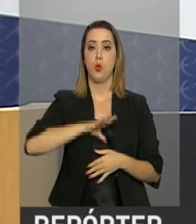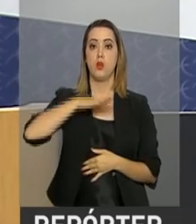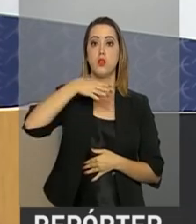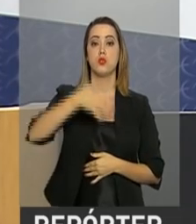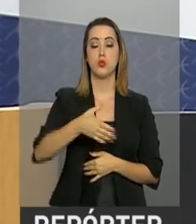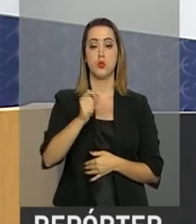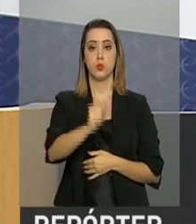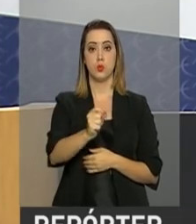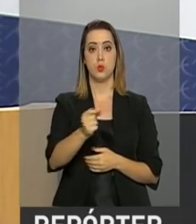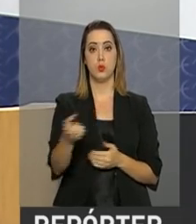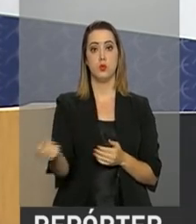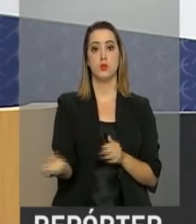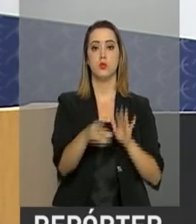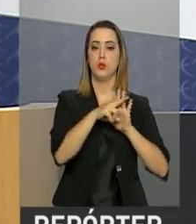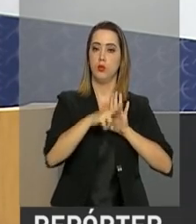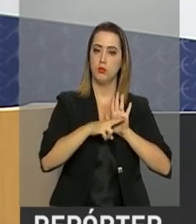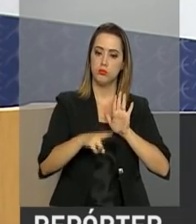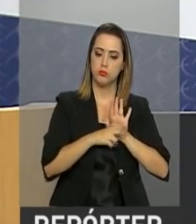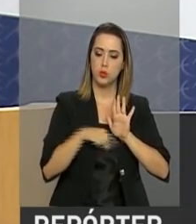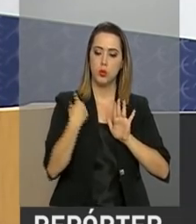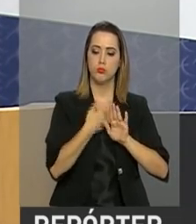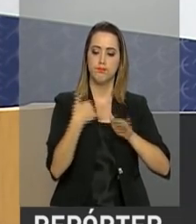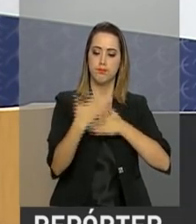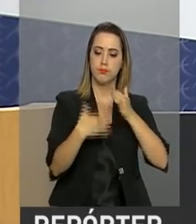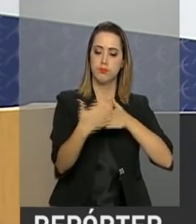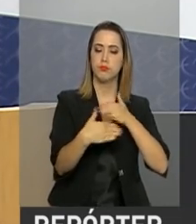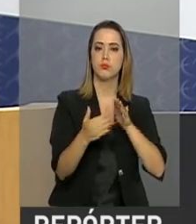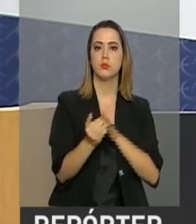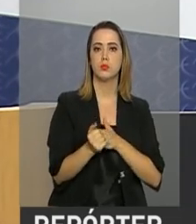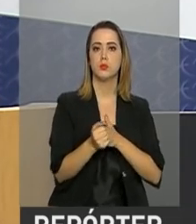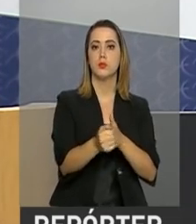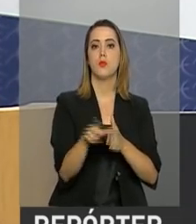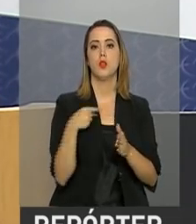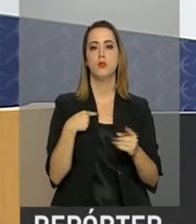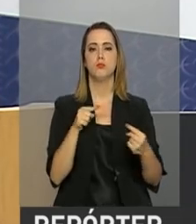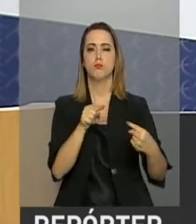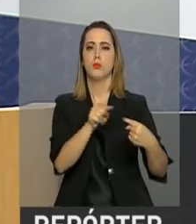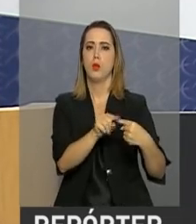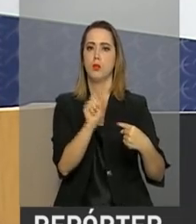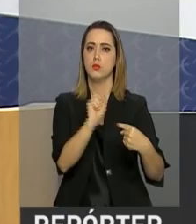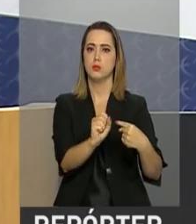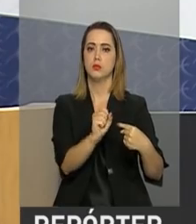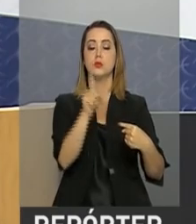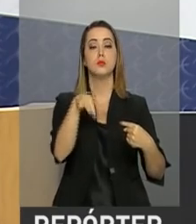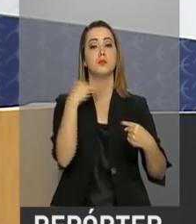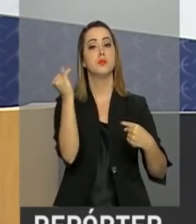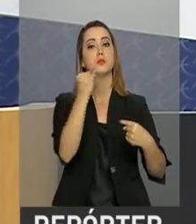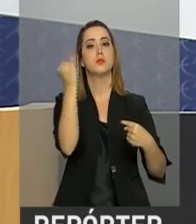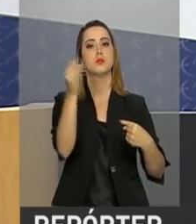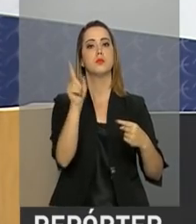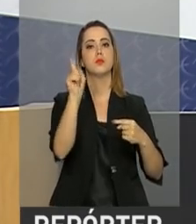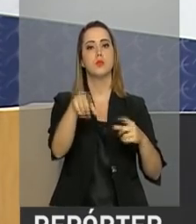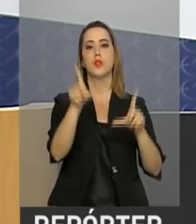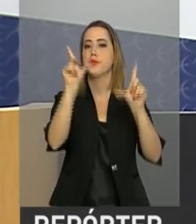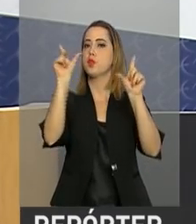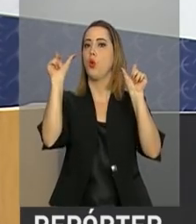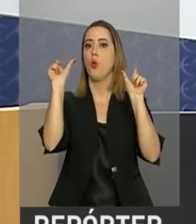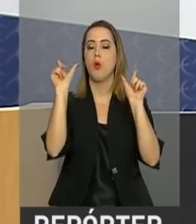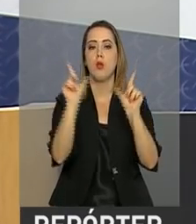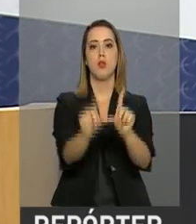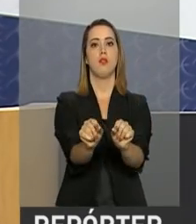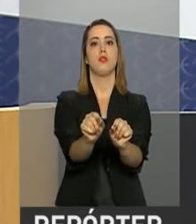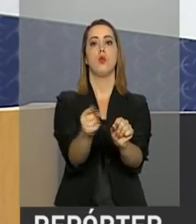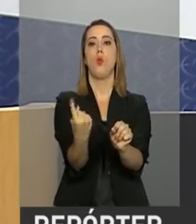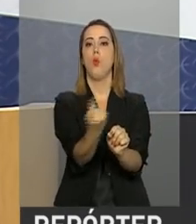congresso estamos levando adiante perceb perseguimos meta fundamental que se resume na verdade